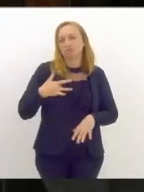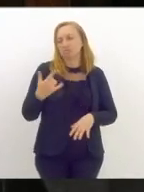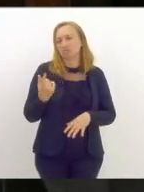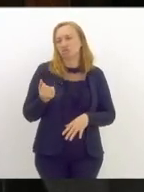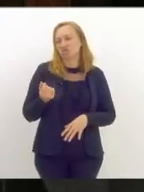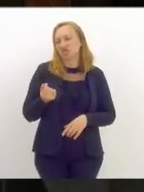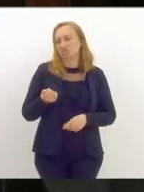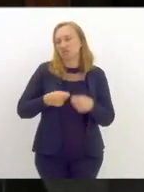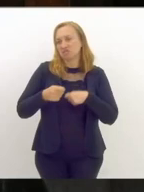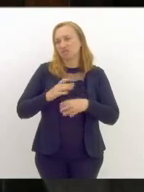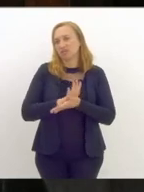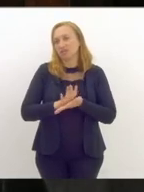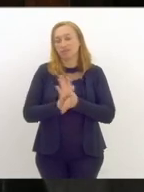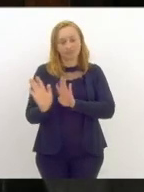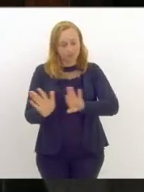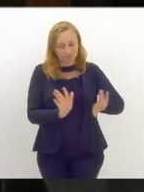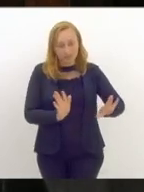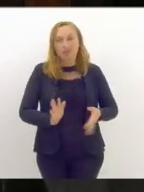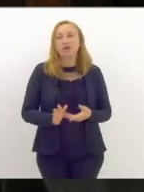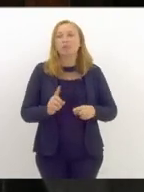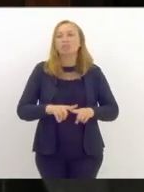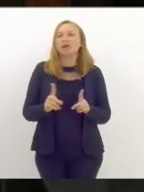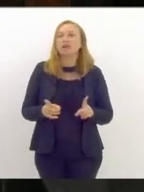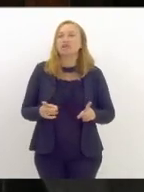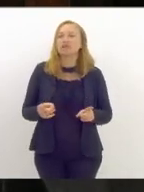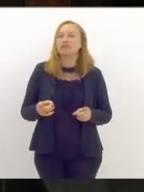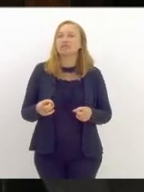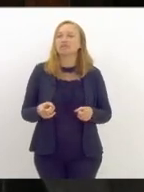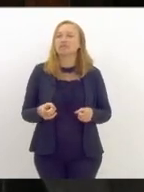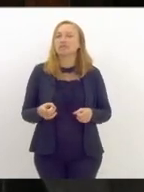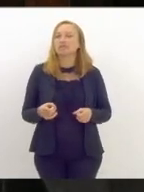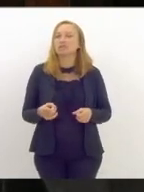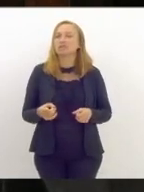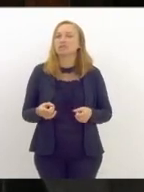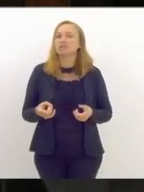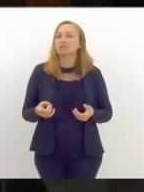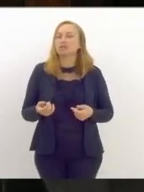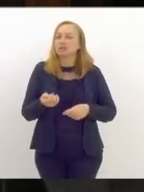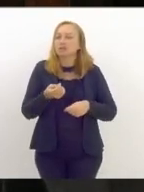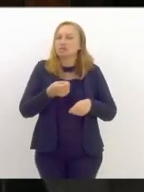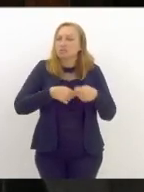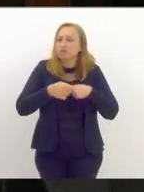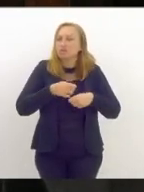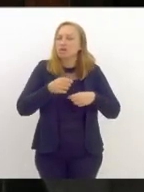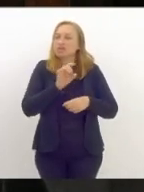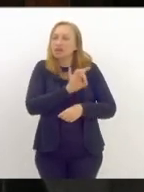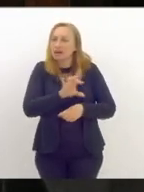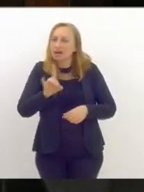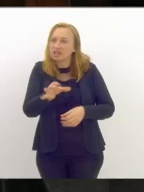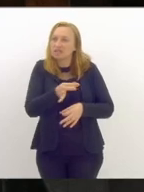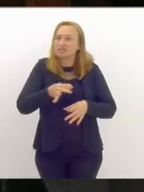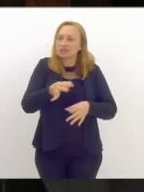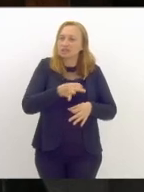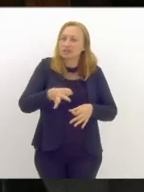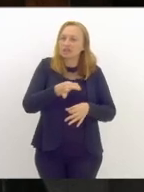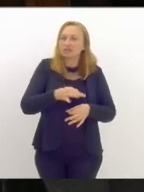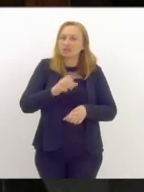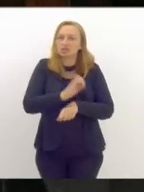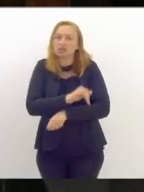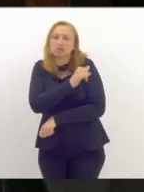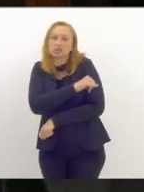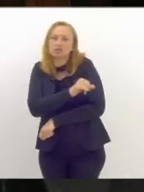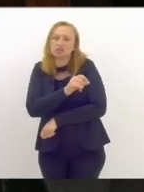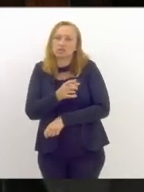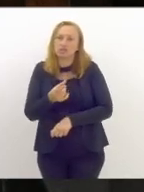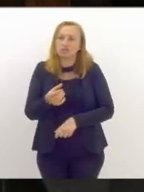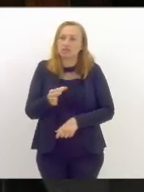com nada, né? Mas a gente pactuou e negociou cada centavo que foi aplicado aqui no Estado do Rio de Janeiro. Nenhum